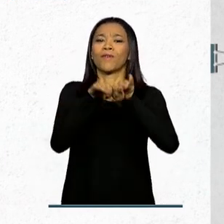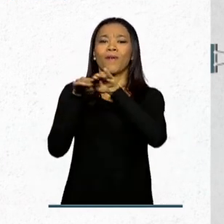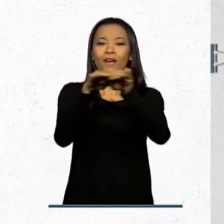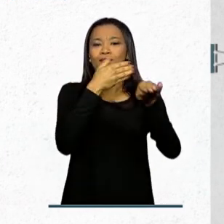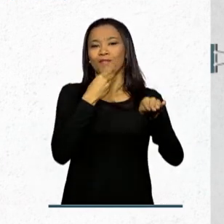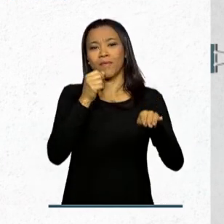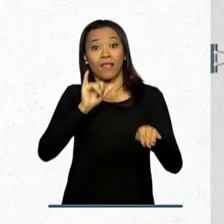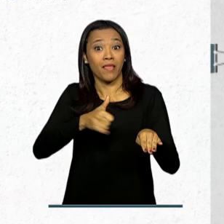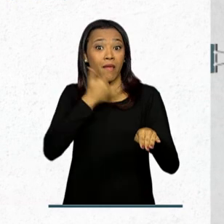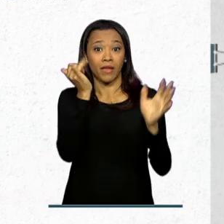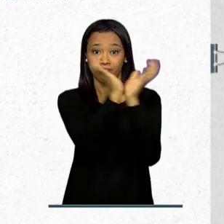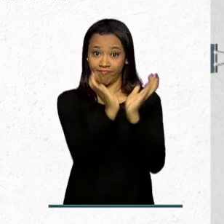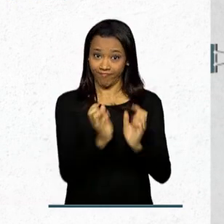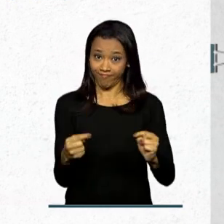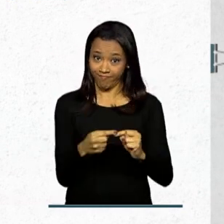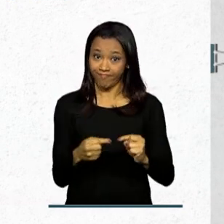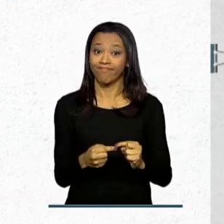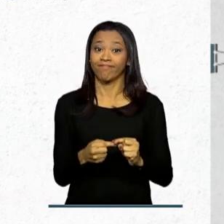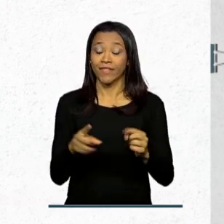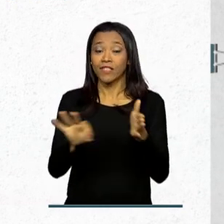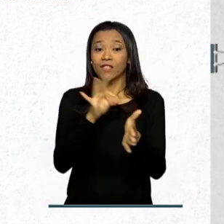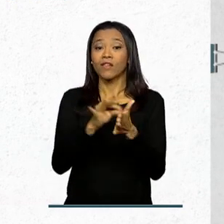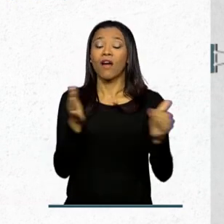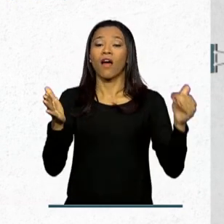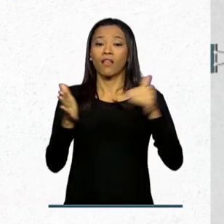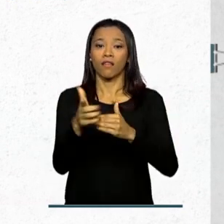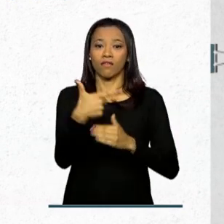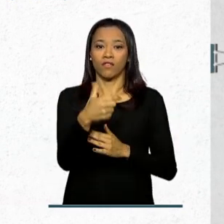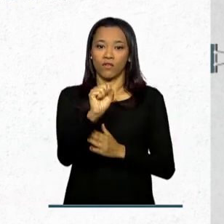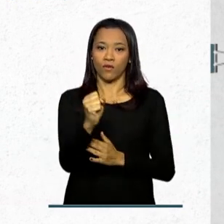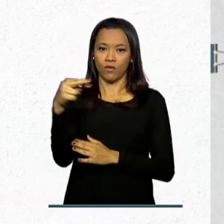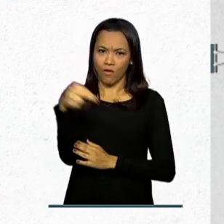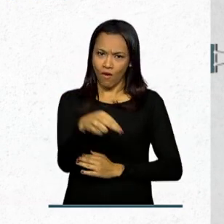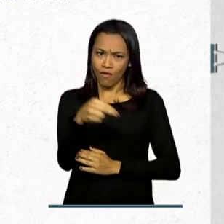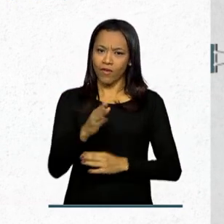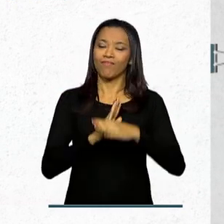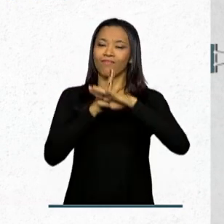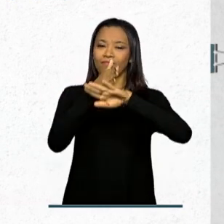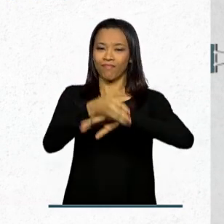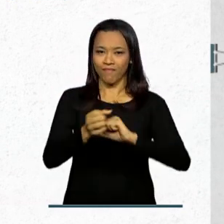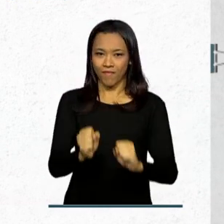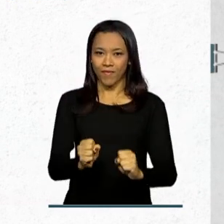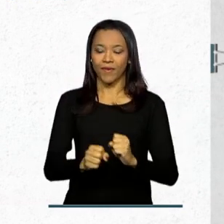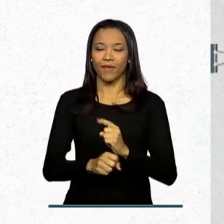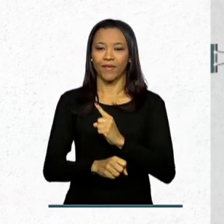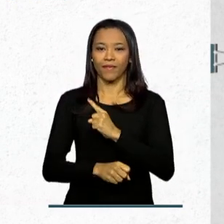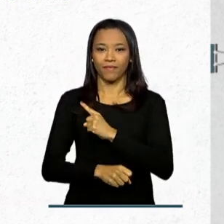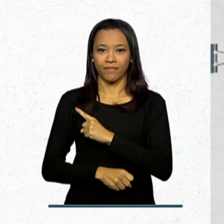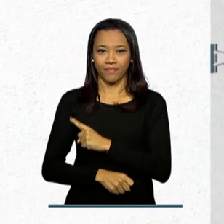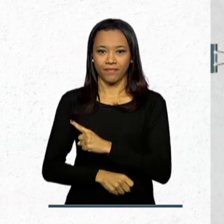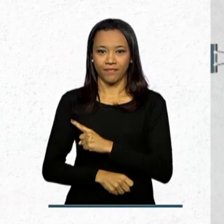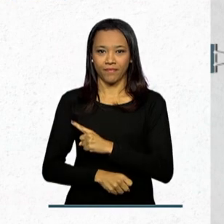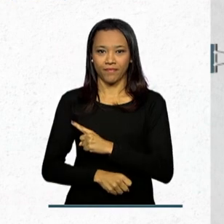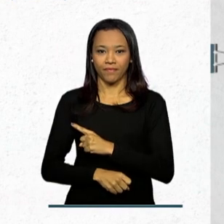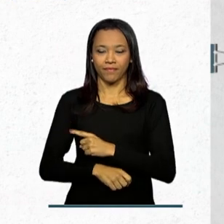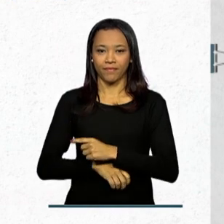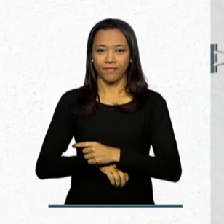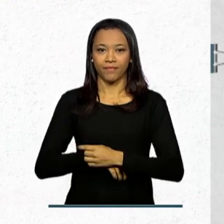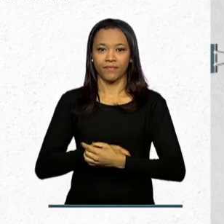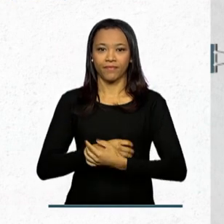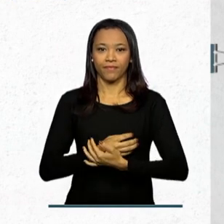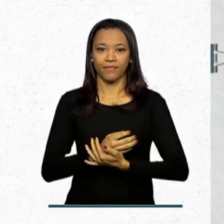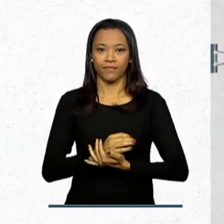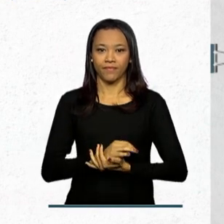gênero dependendo da categoria inscrições até 28 de novembro no endereço igualdade de gênero.